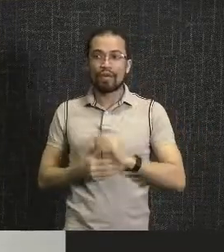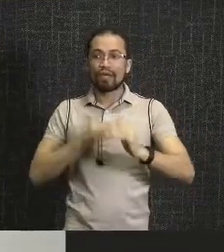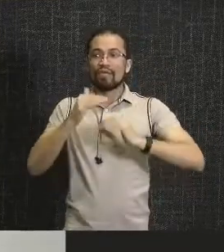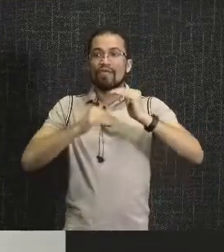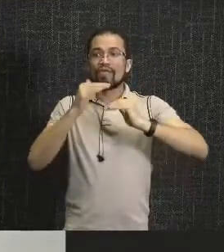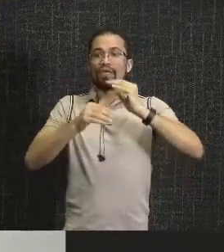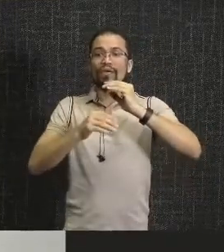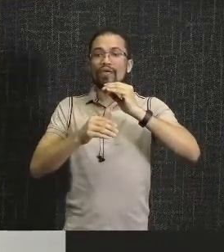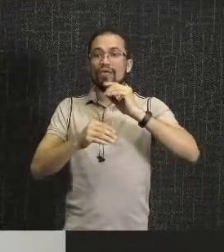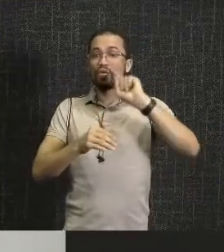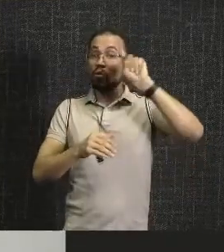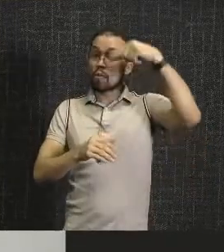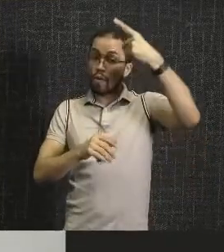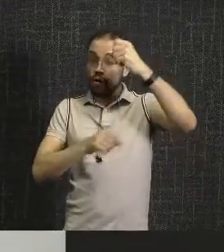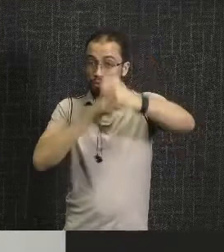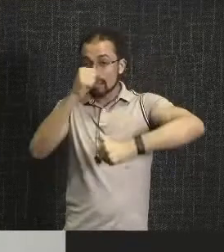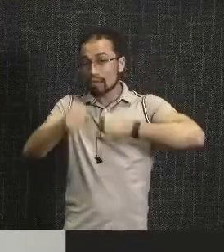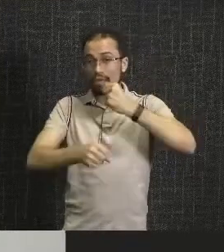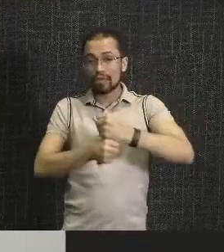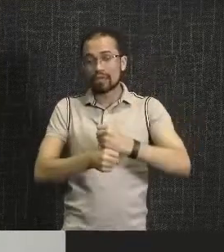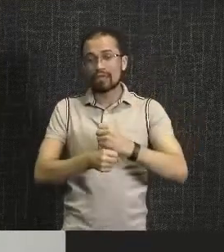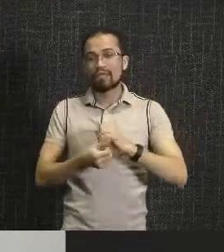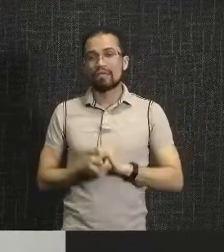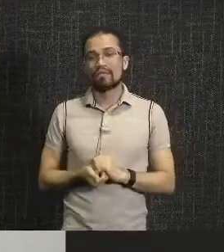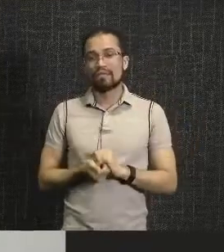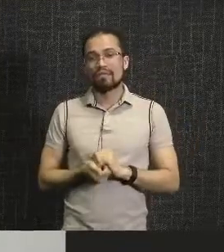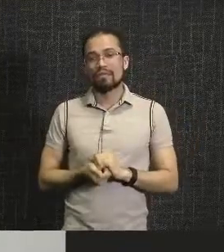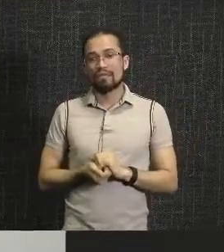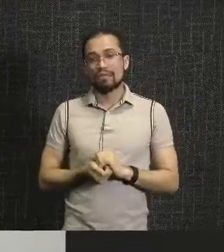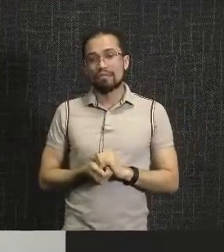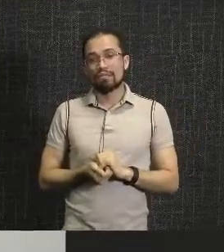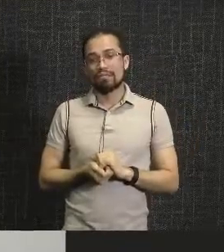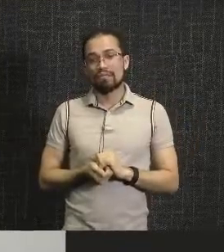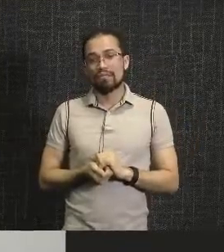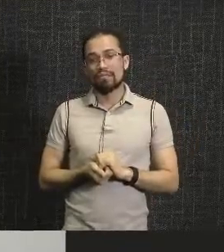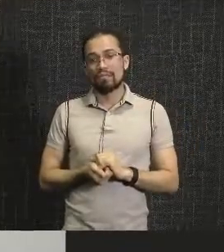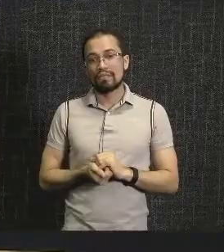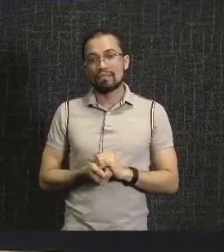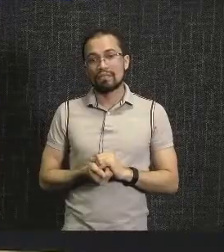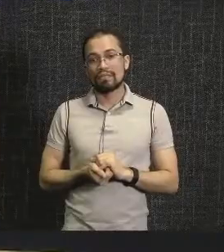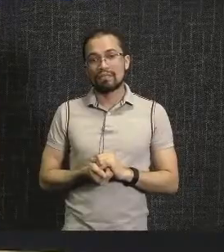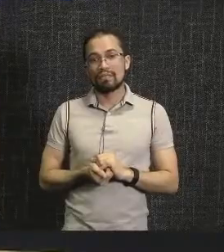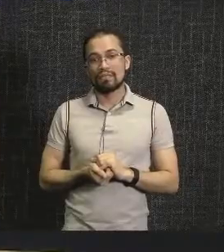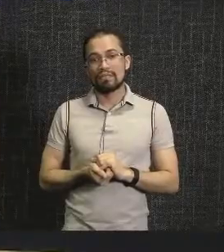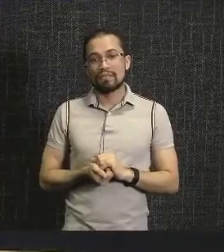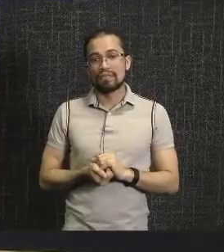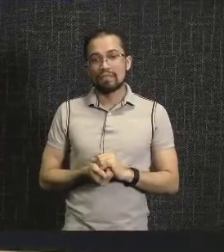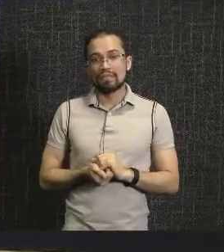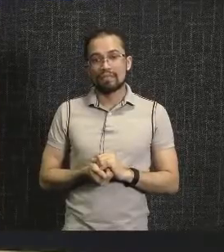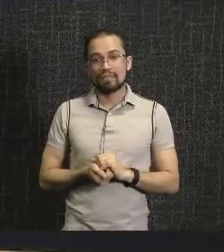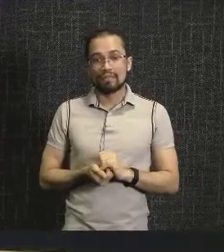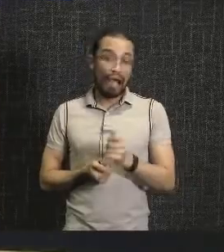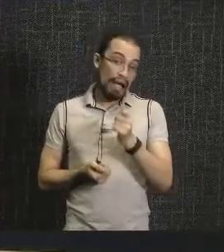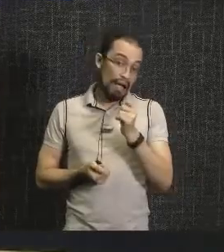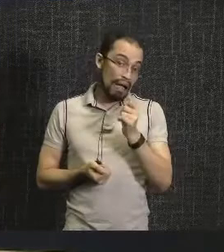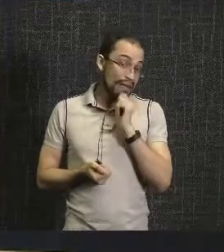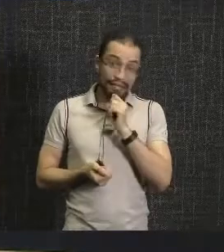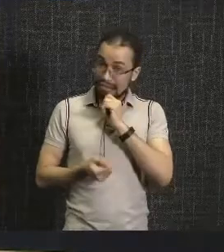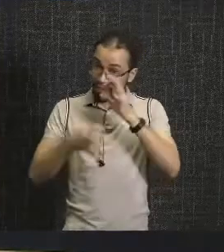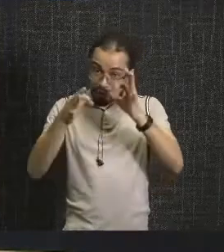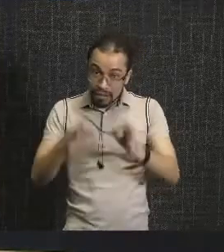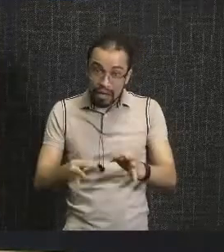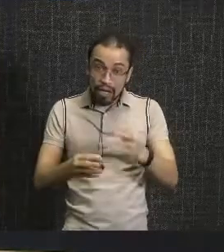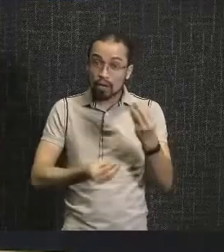vem, no ano que vem, ainda está em aberto, né? Qual que vai ser o tamanho